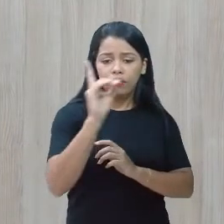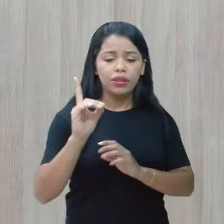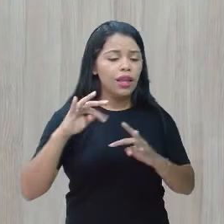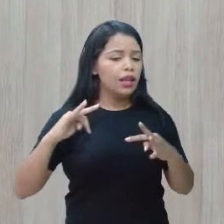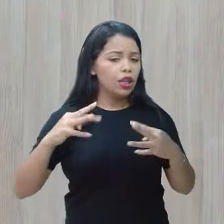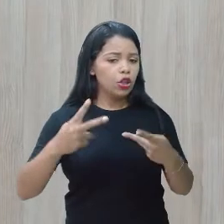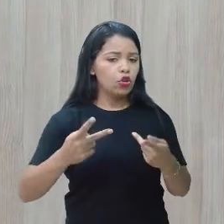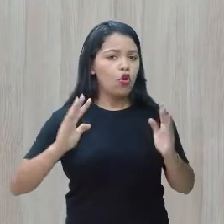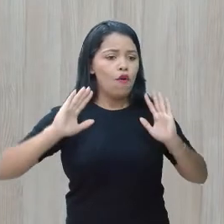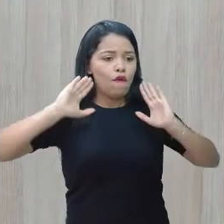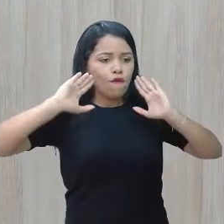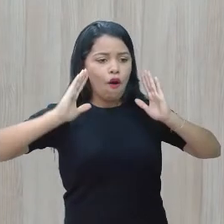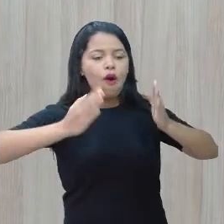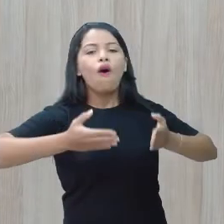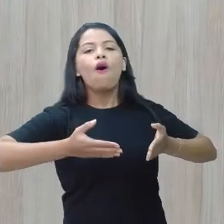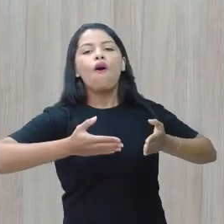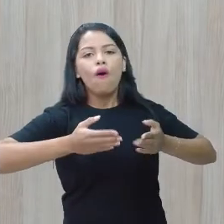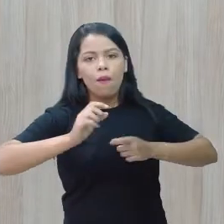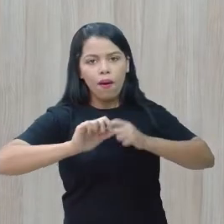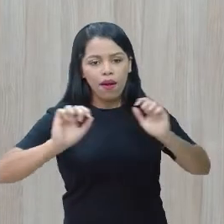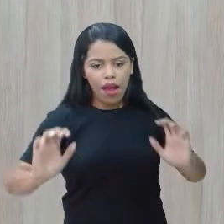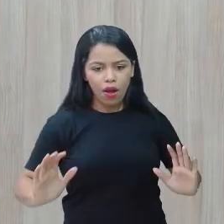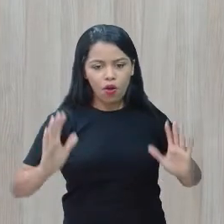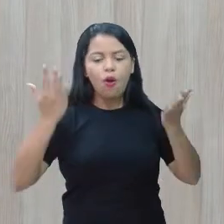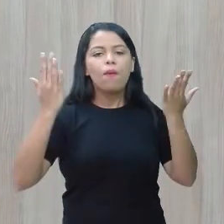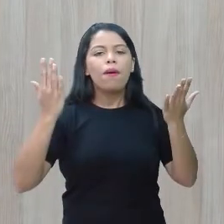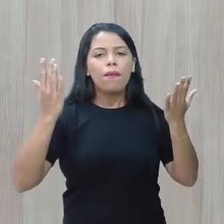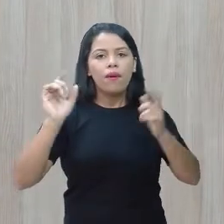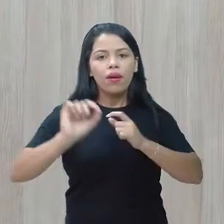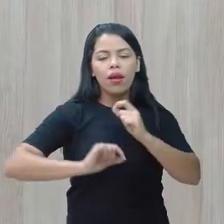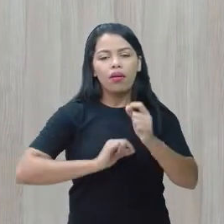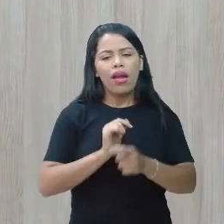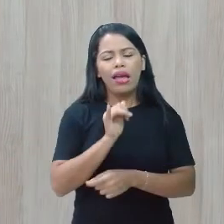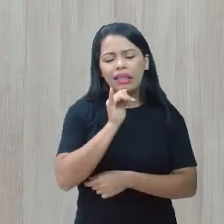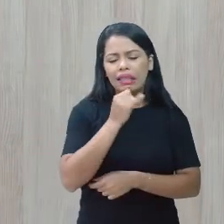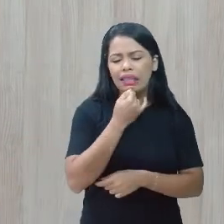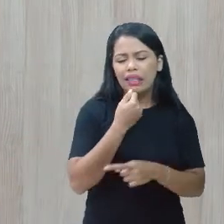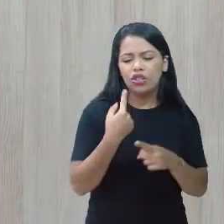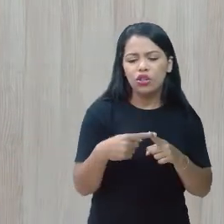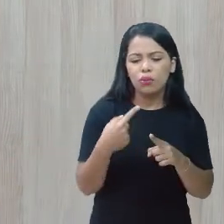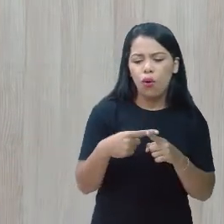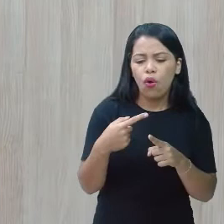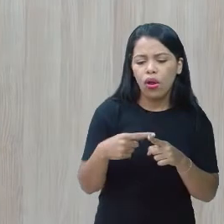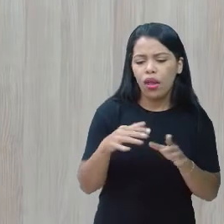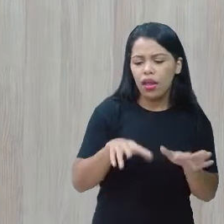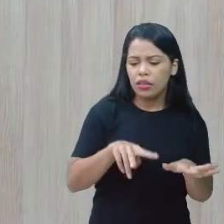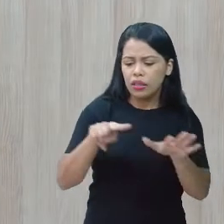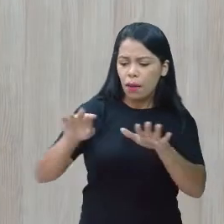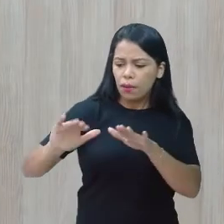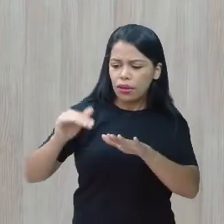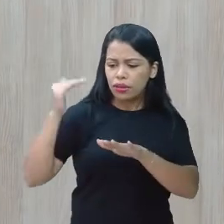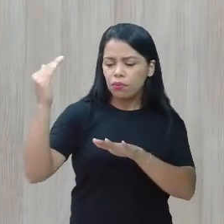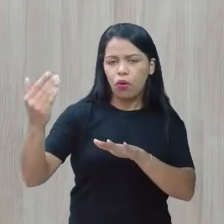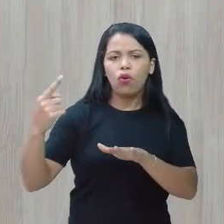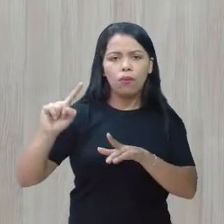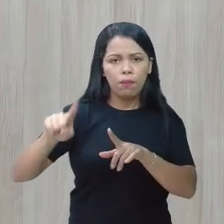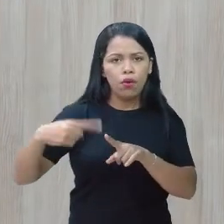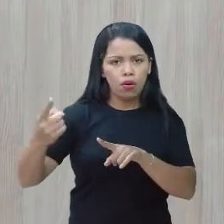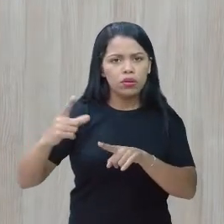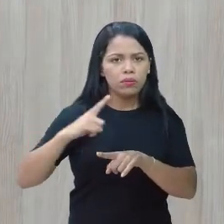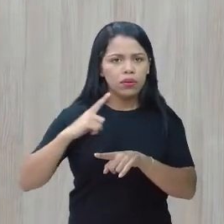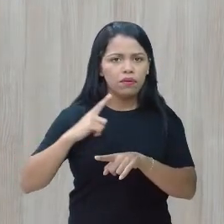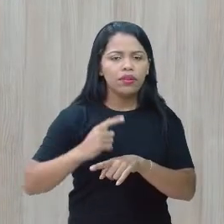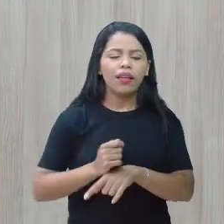todos se voltam para comemorar. E é triste porque nestas semanas que se aproximam, ou na semana que é vivenciada,